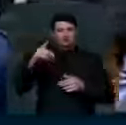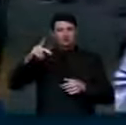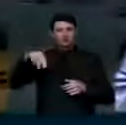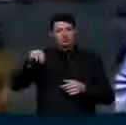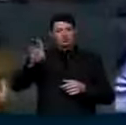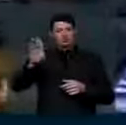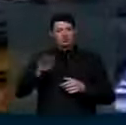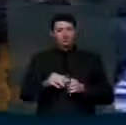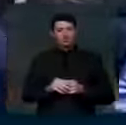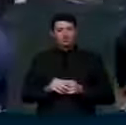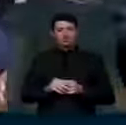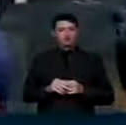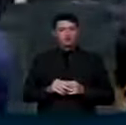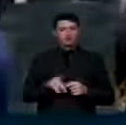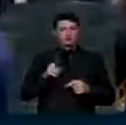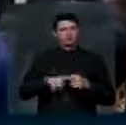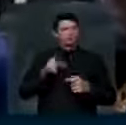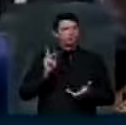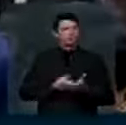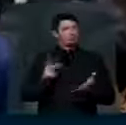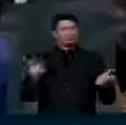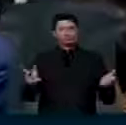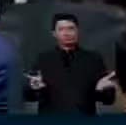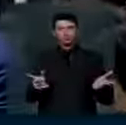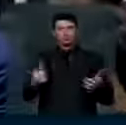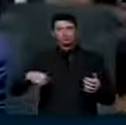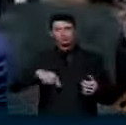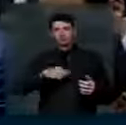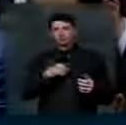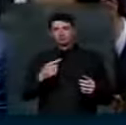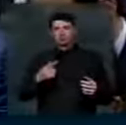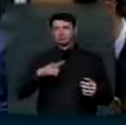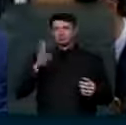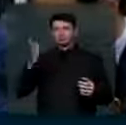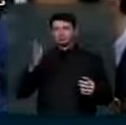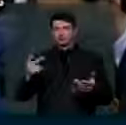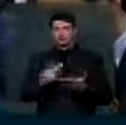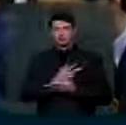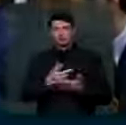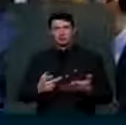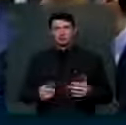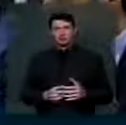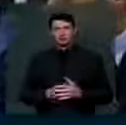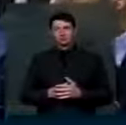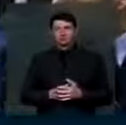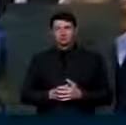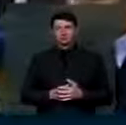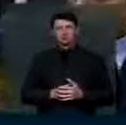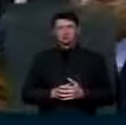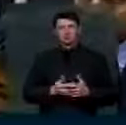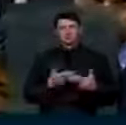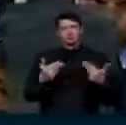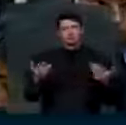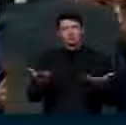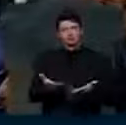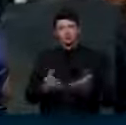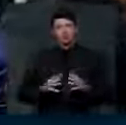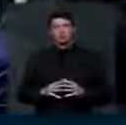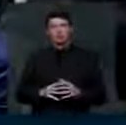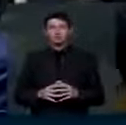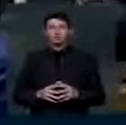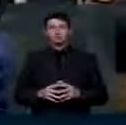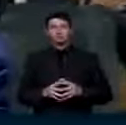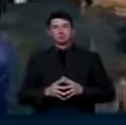PMDB, Eduardo Cunha, porque realmente nós já temos tido exemplos desse procedimento em